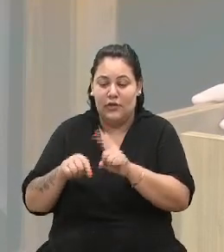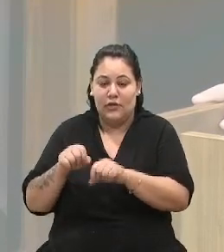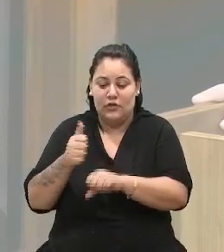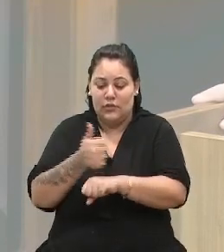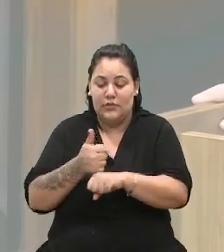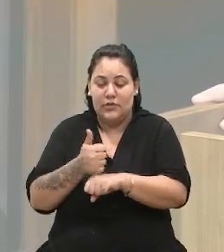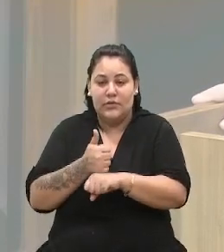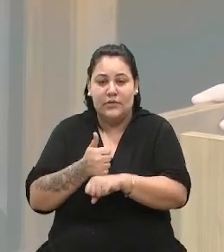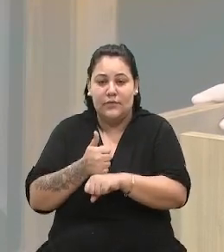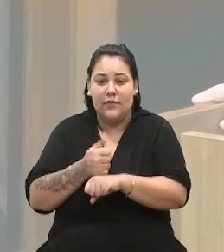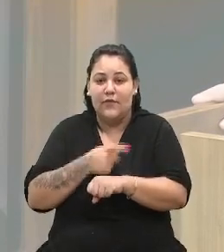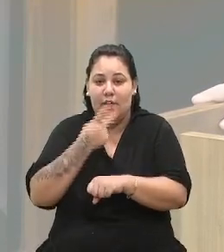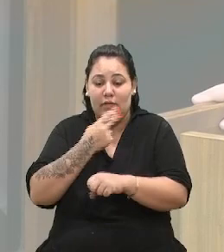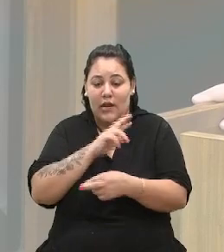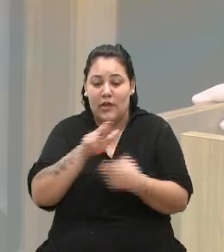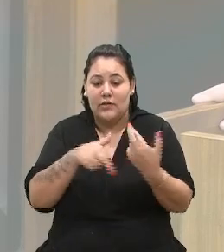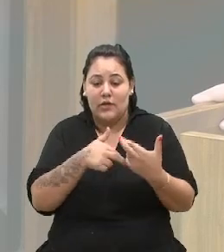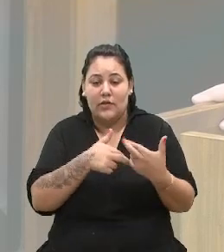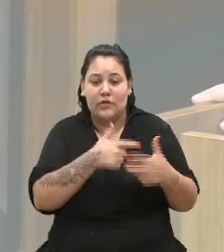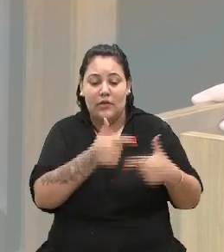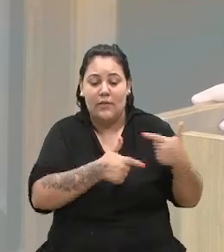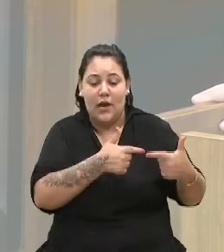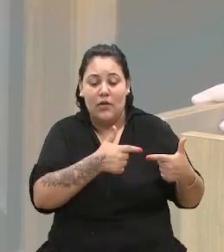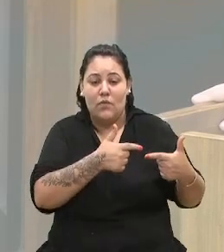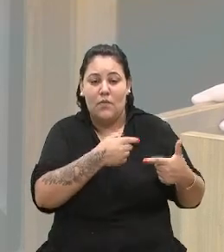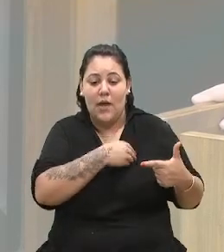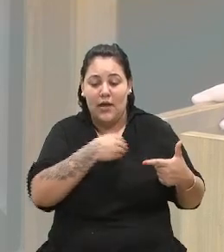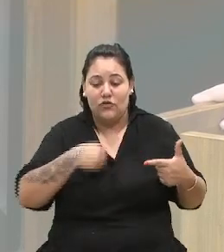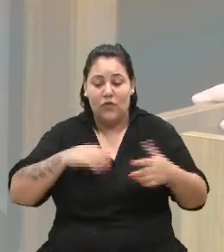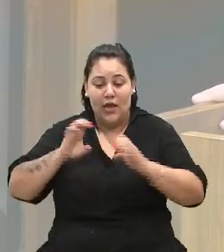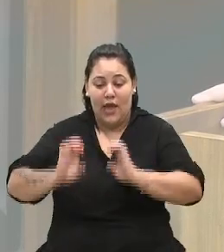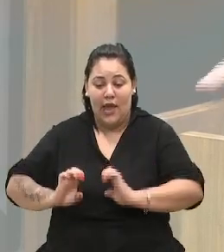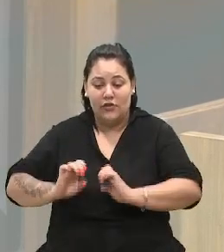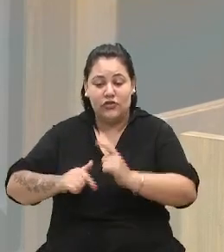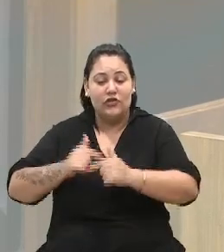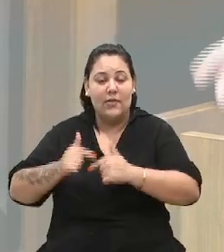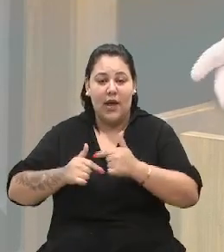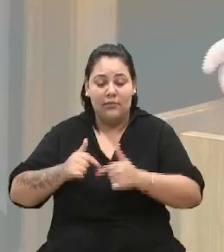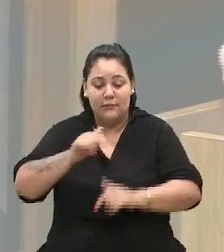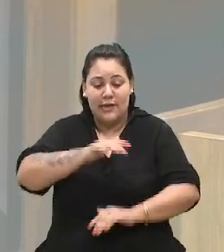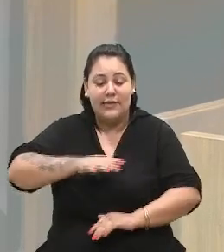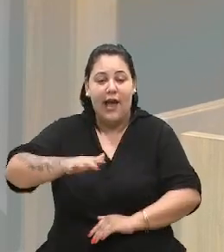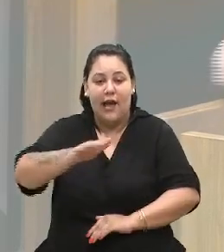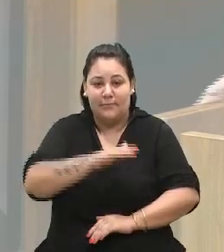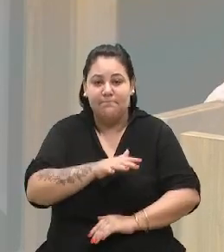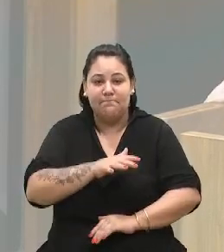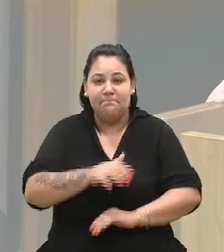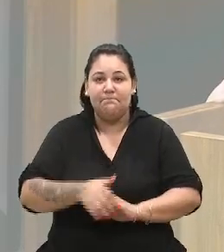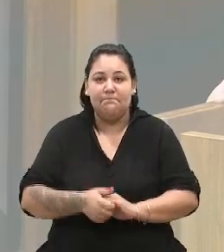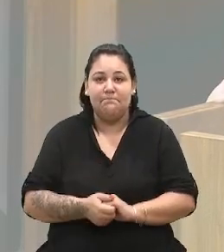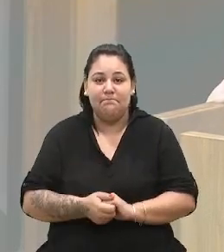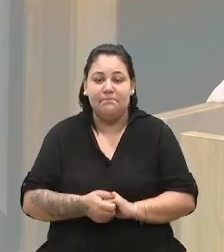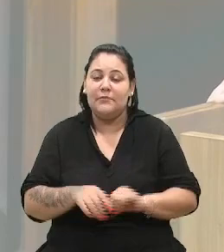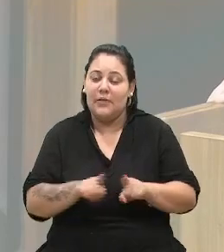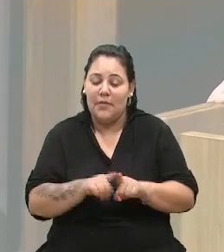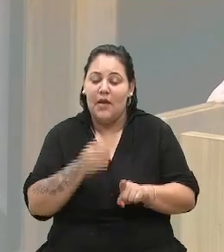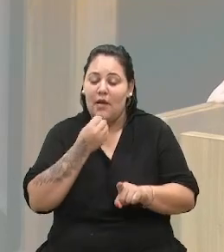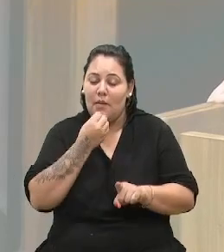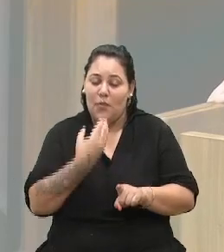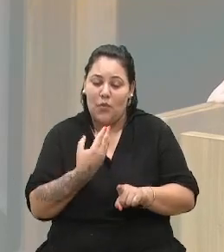ato médico e condições éticas de trabalho para a categoria, para benefício da